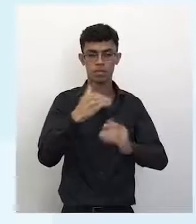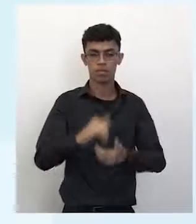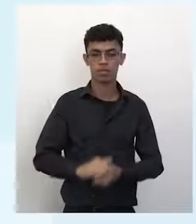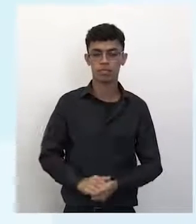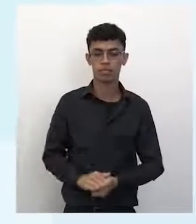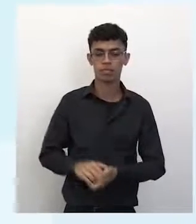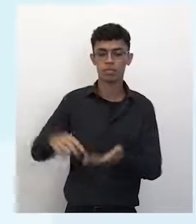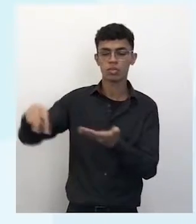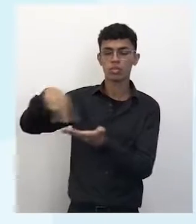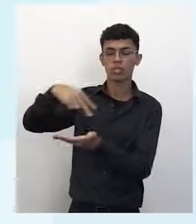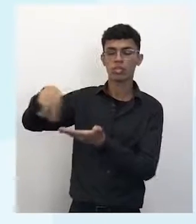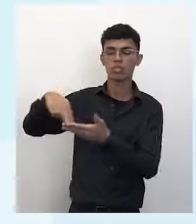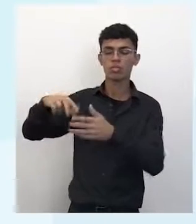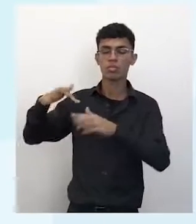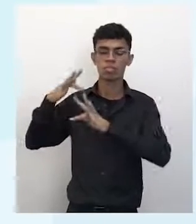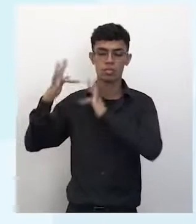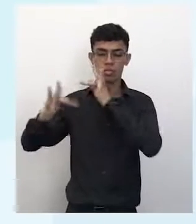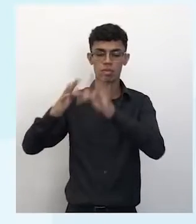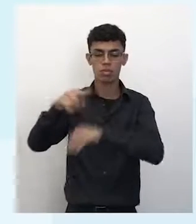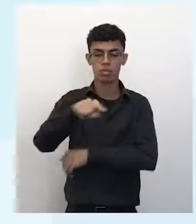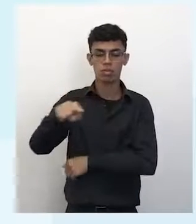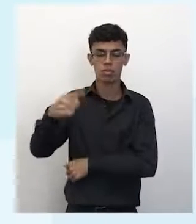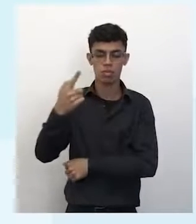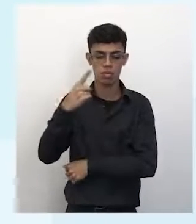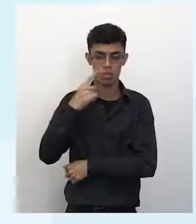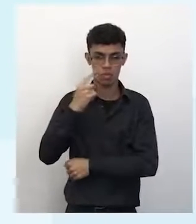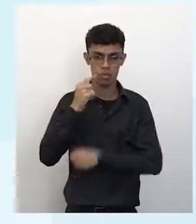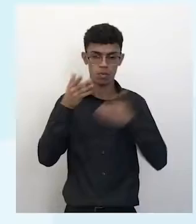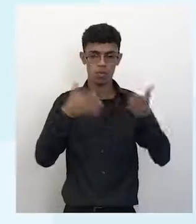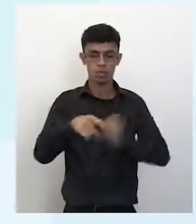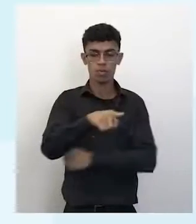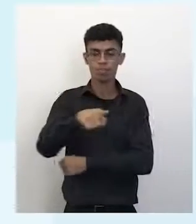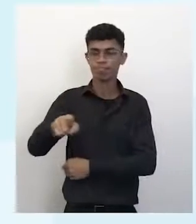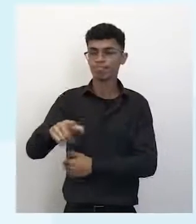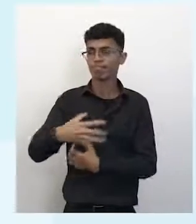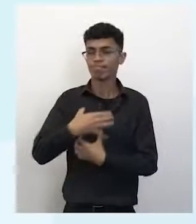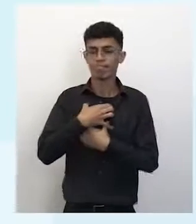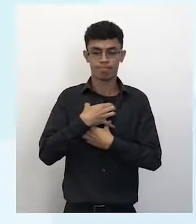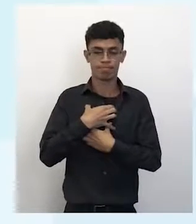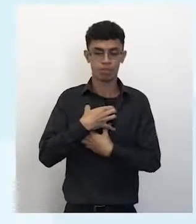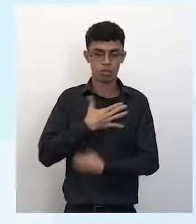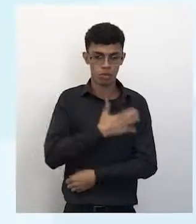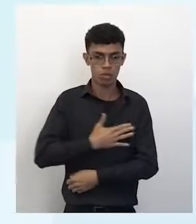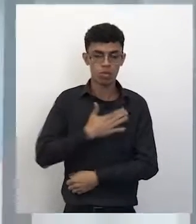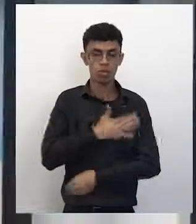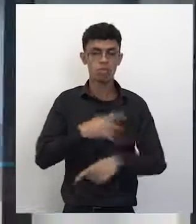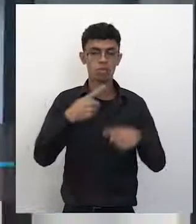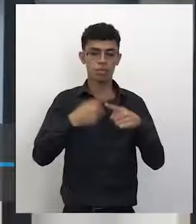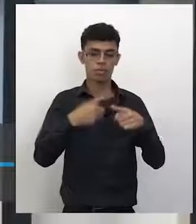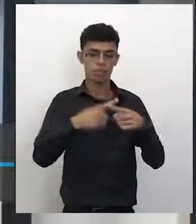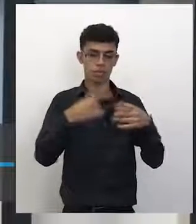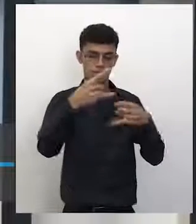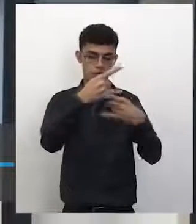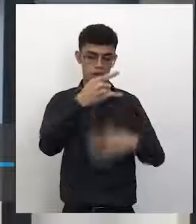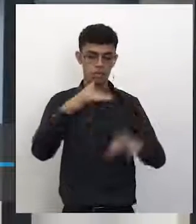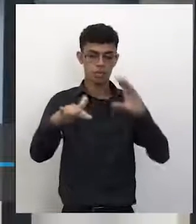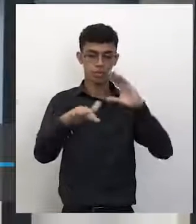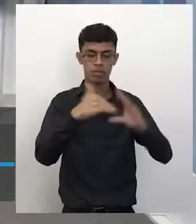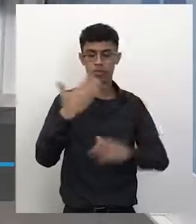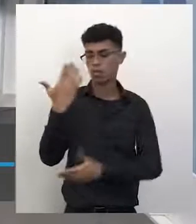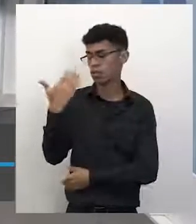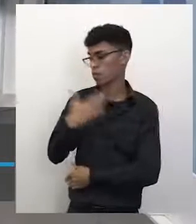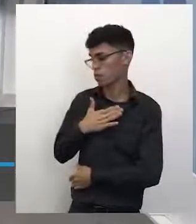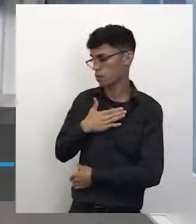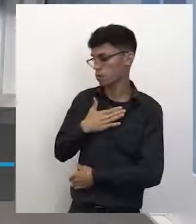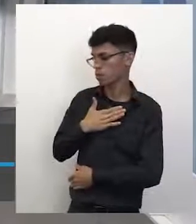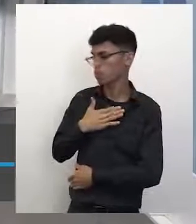com quais danças folclóricas que a gente assistiu aí, você mais se identificou e por quê? Ah, vou falar a minha, você, qual